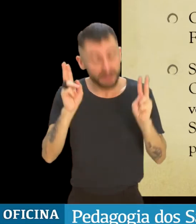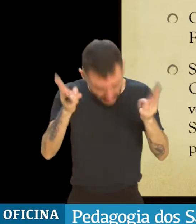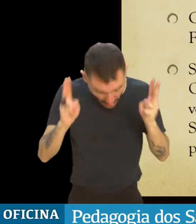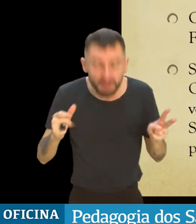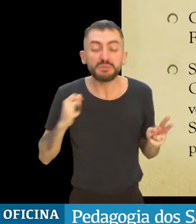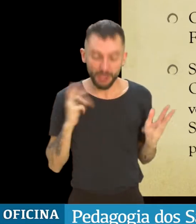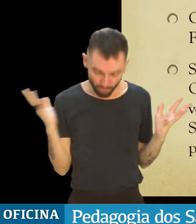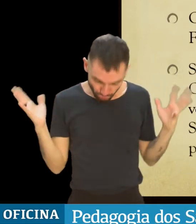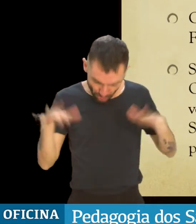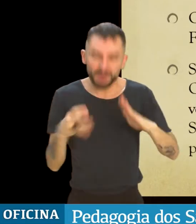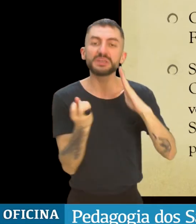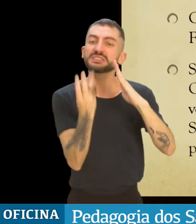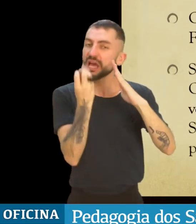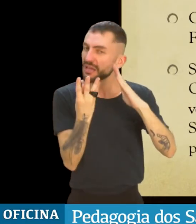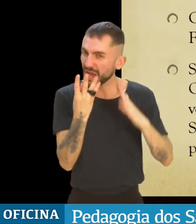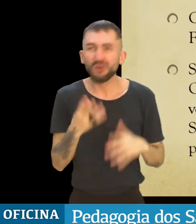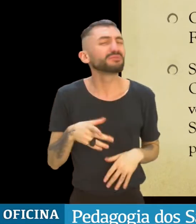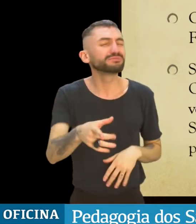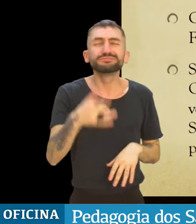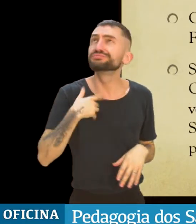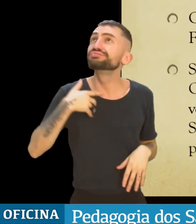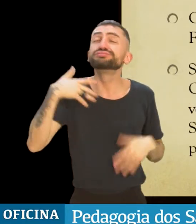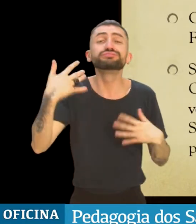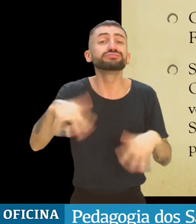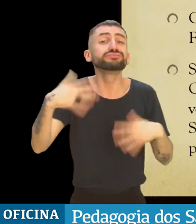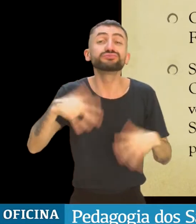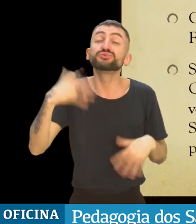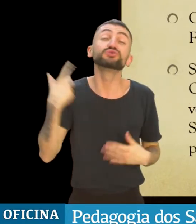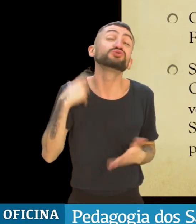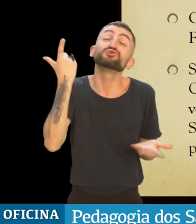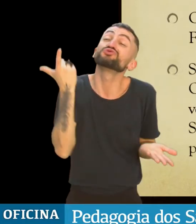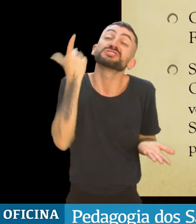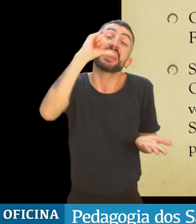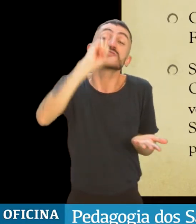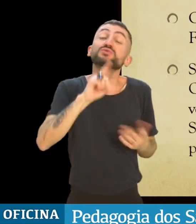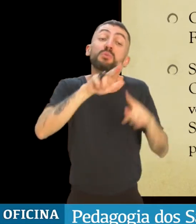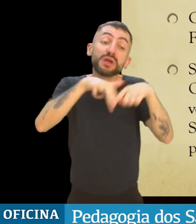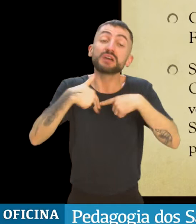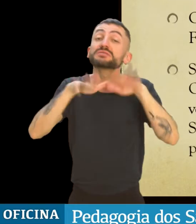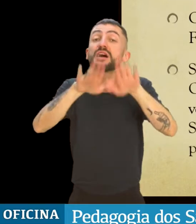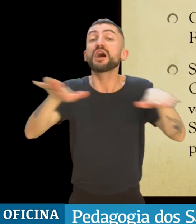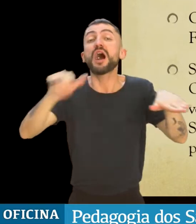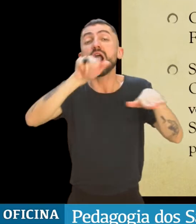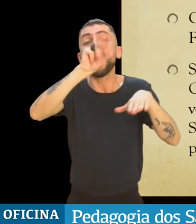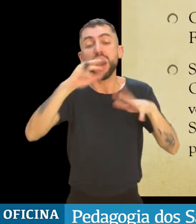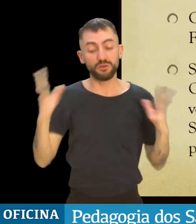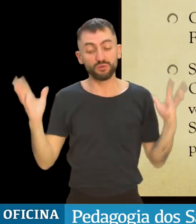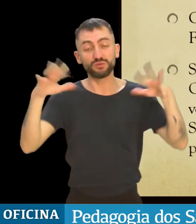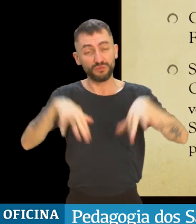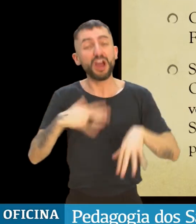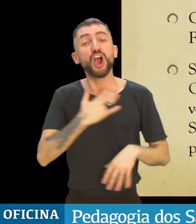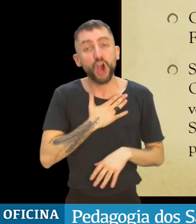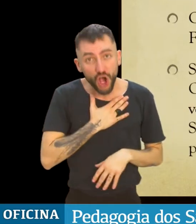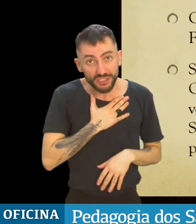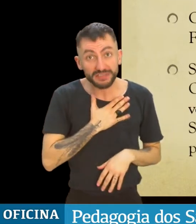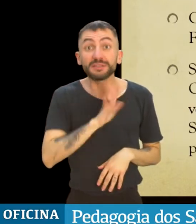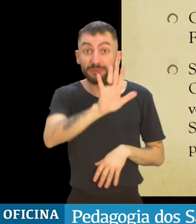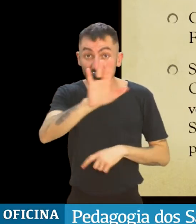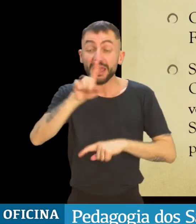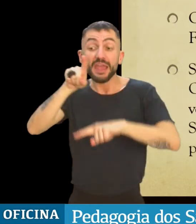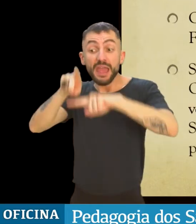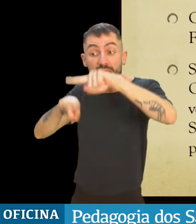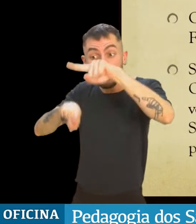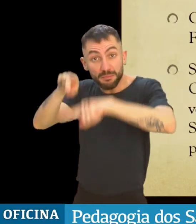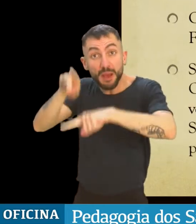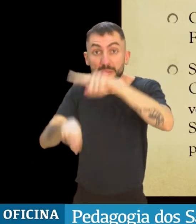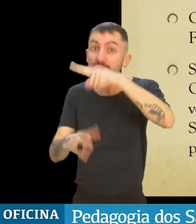acontecia com sucesso, né? Tinha participação dos alunos, então o equipamento ele é alguma coisa a mais.